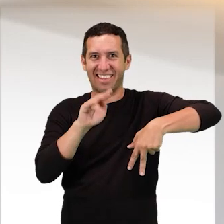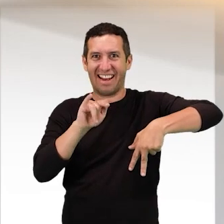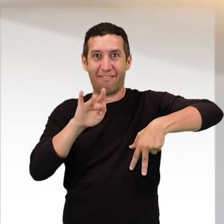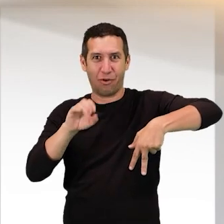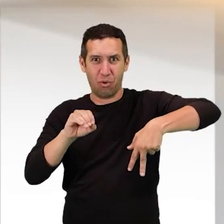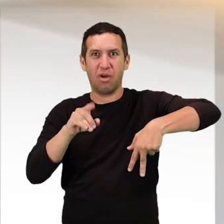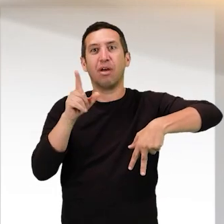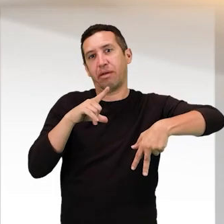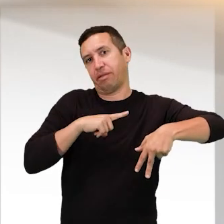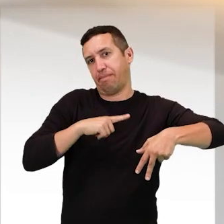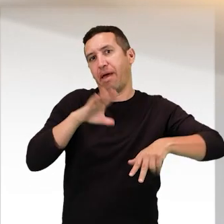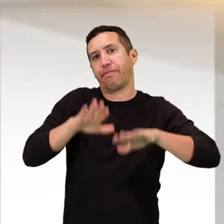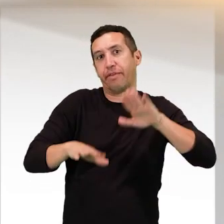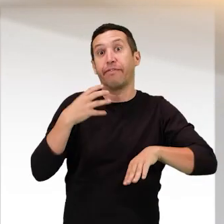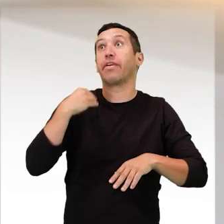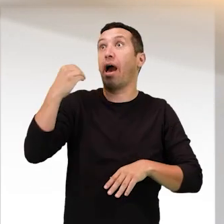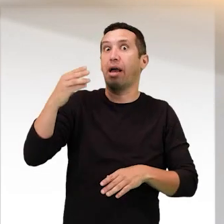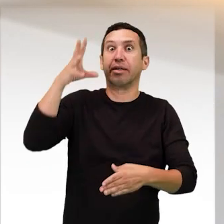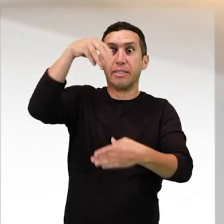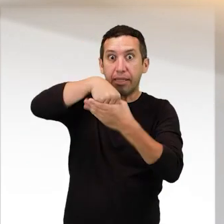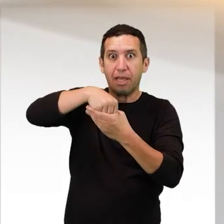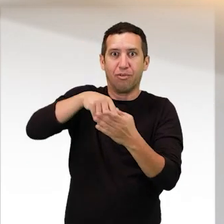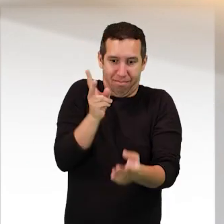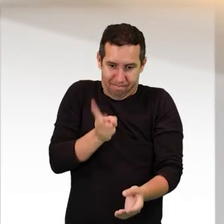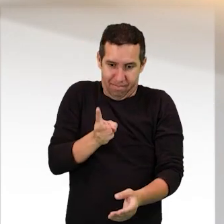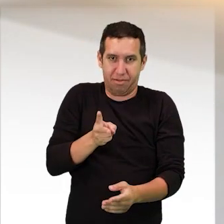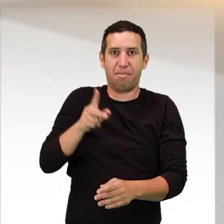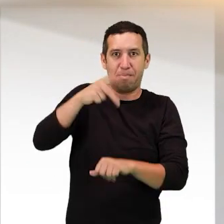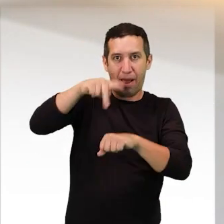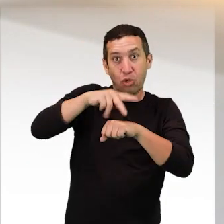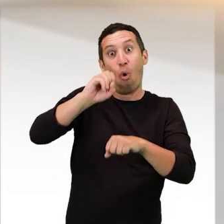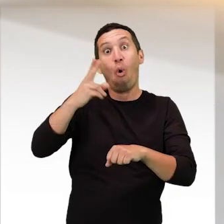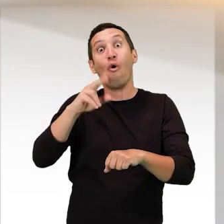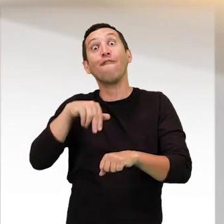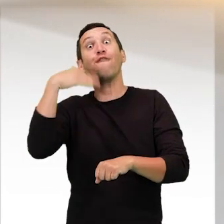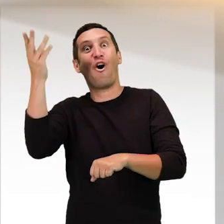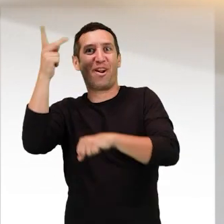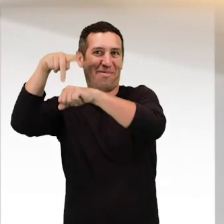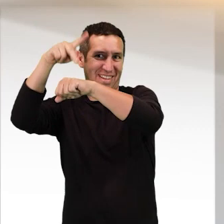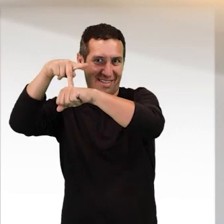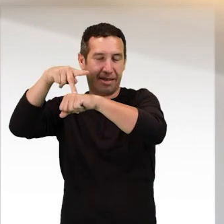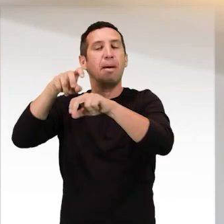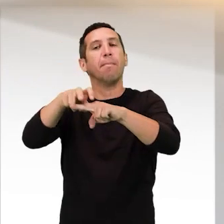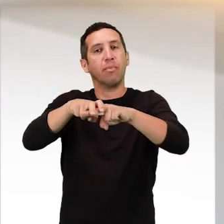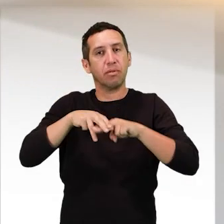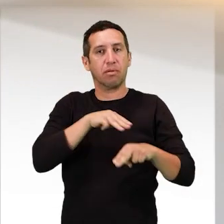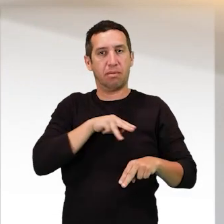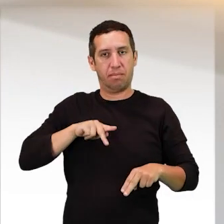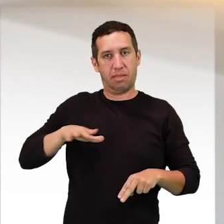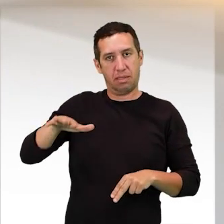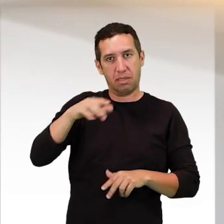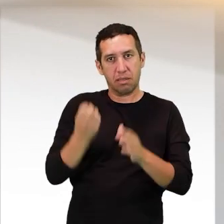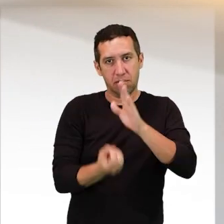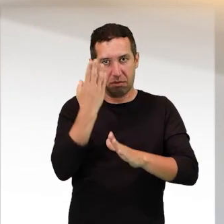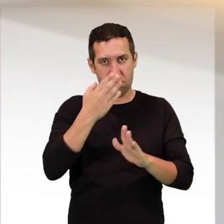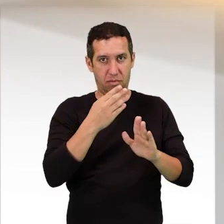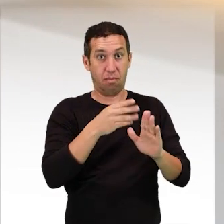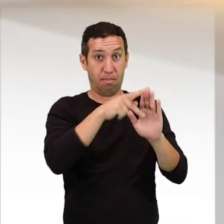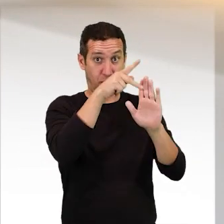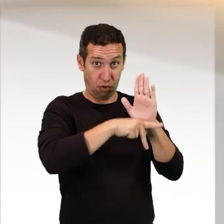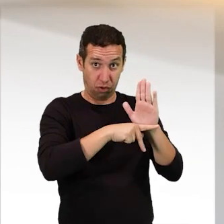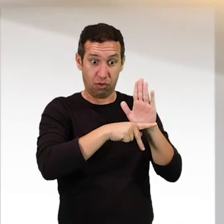viagem nacional ou internacional. Por isso, o Ministério Público do Trabalho criou um projeto que